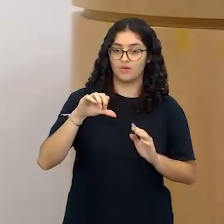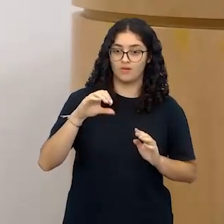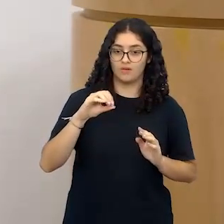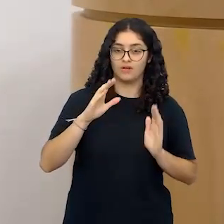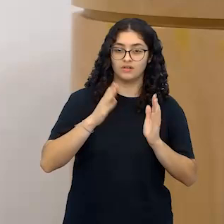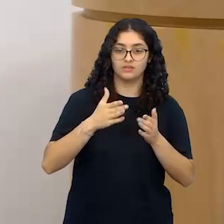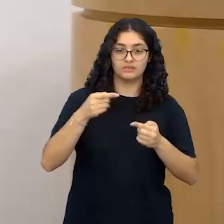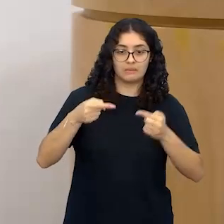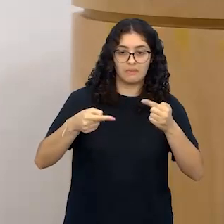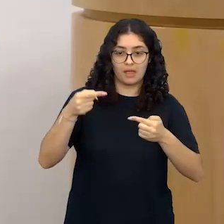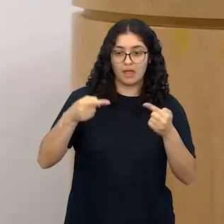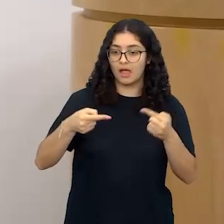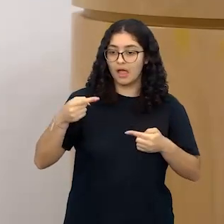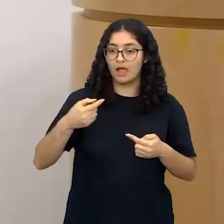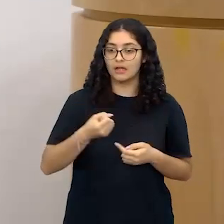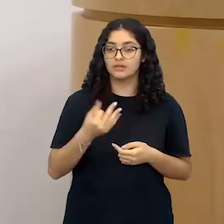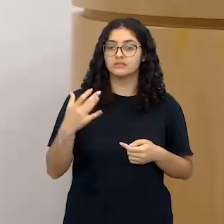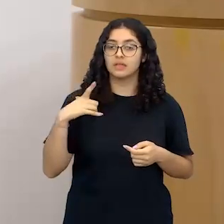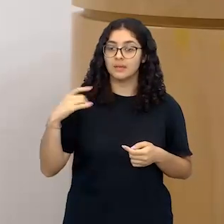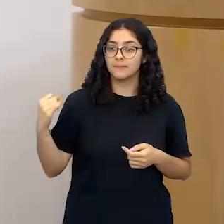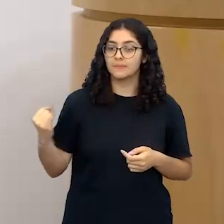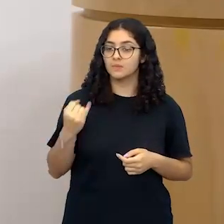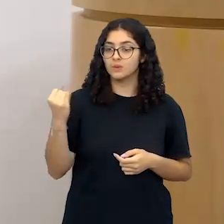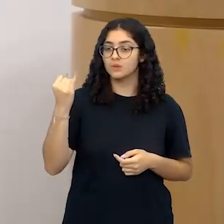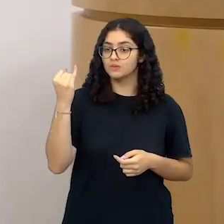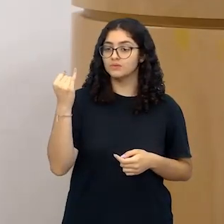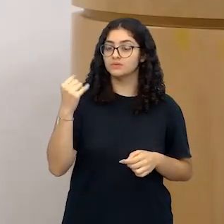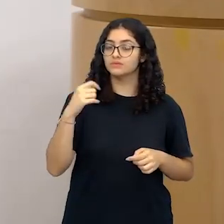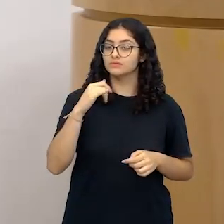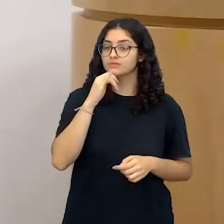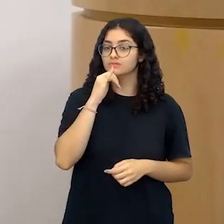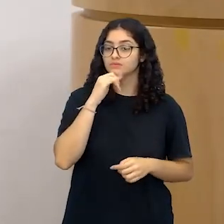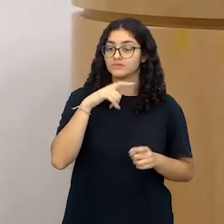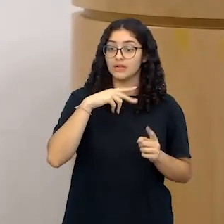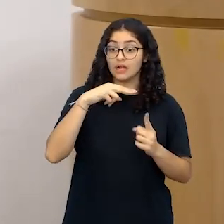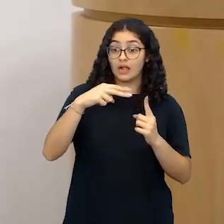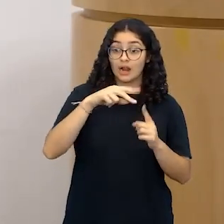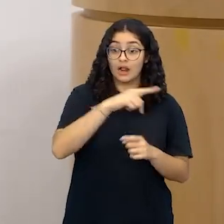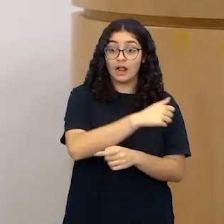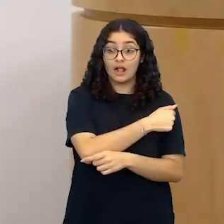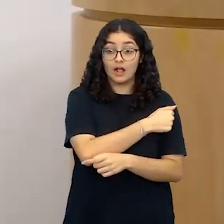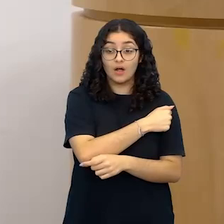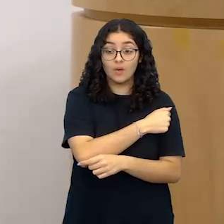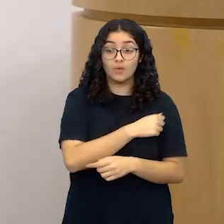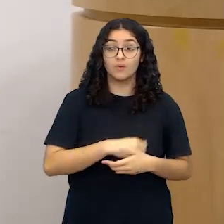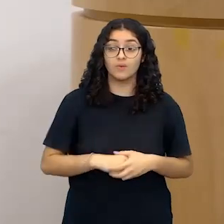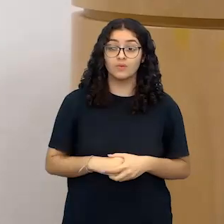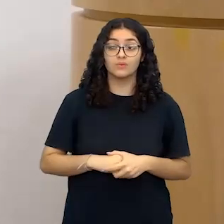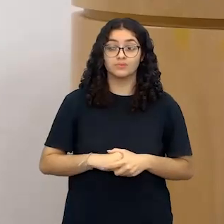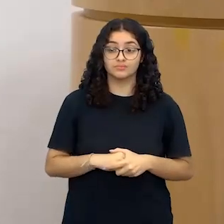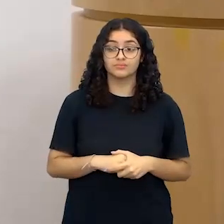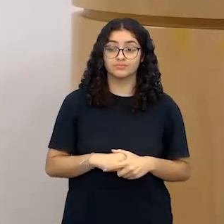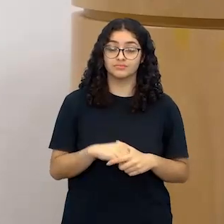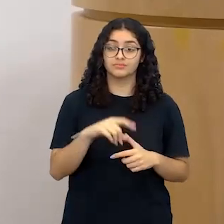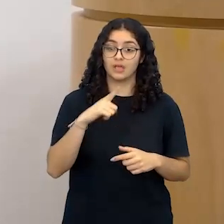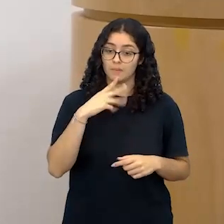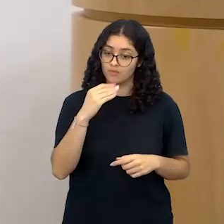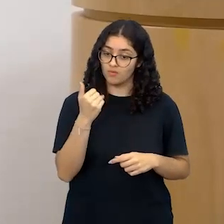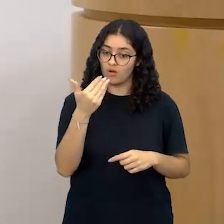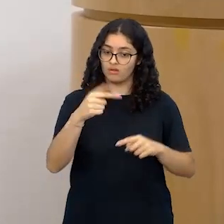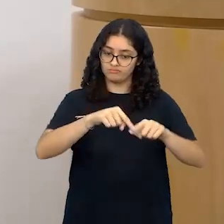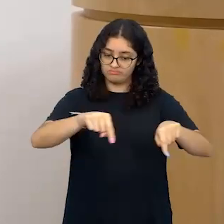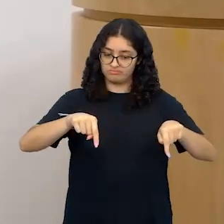vários debates que falam da importância, né, de olhar esse estudante muito além da sala de aula, do